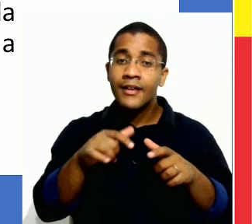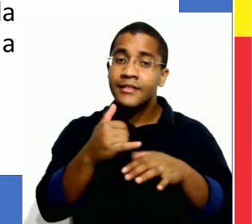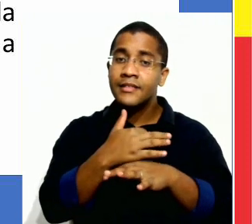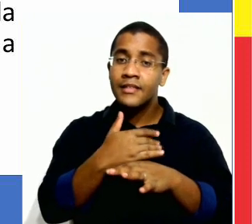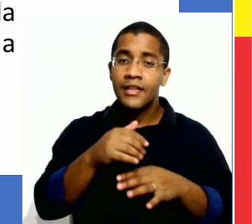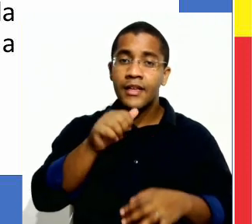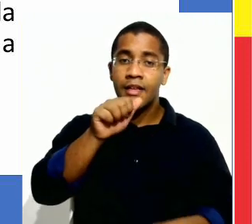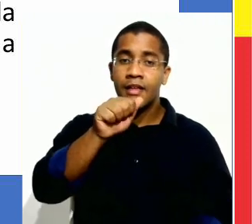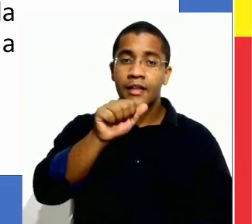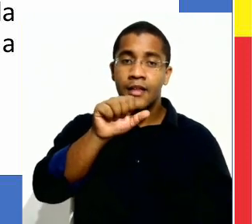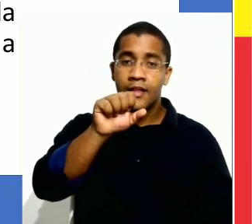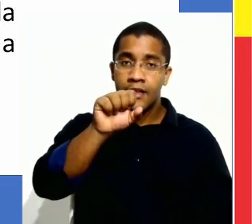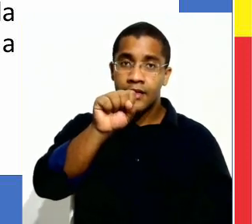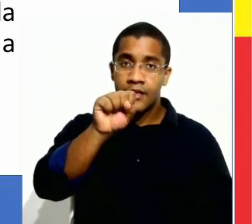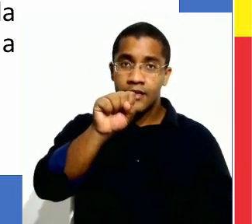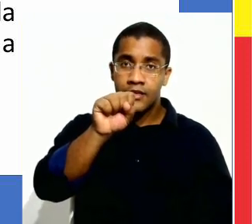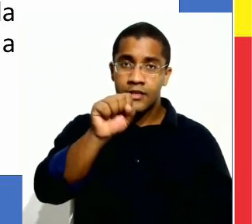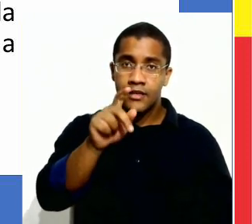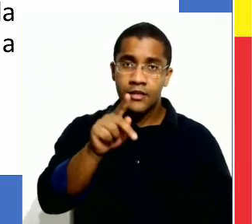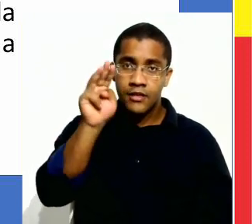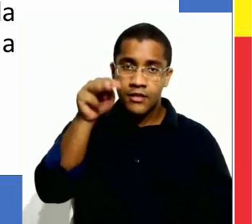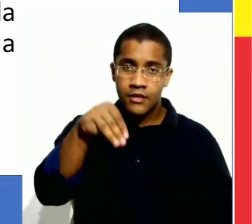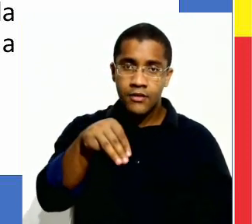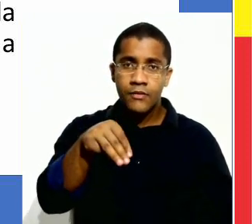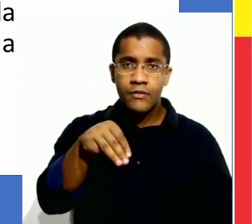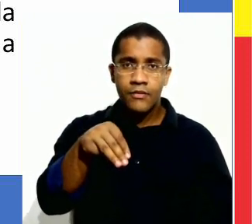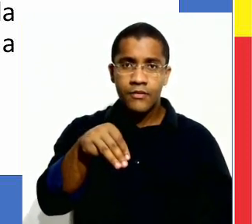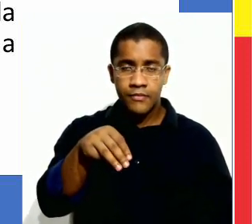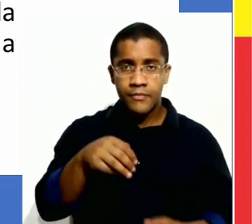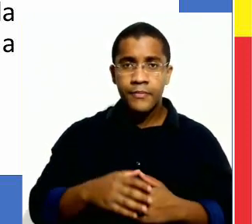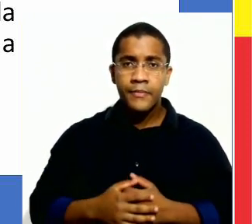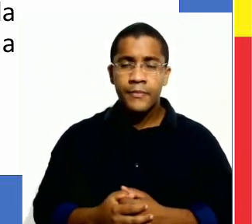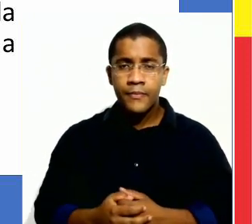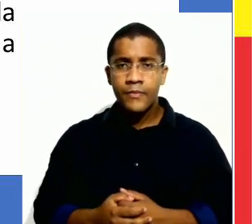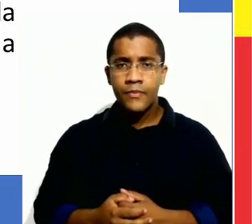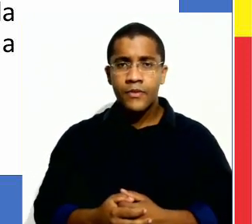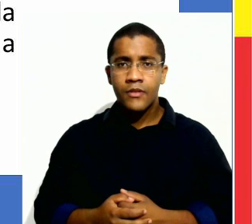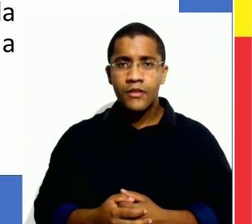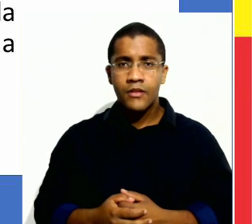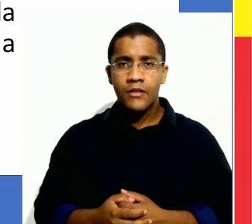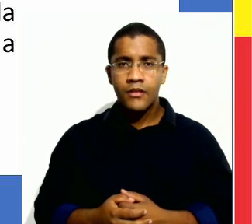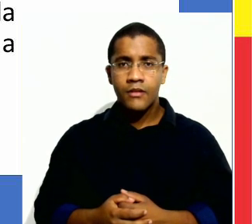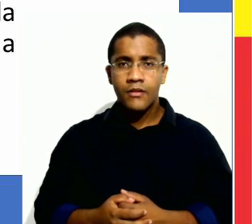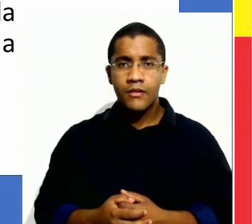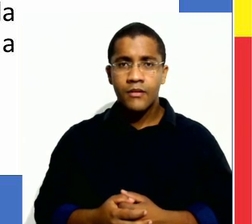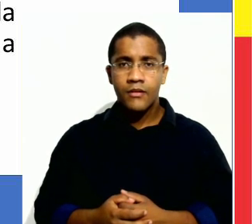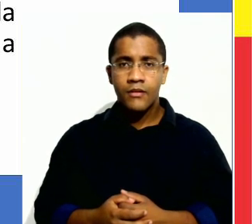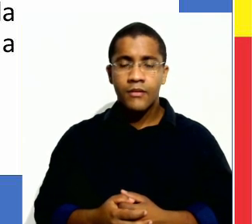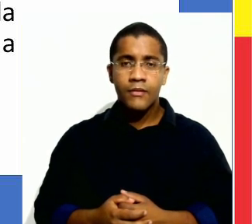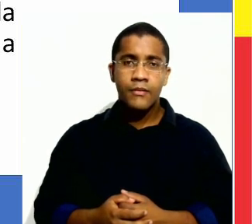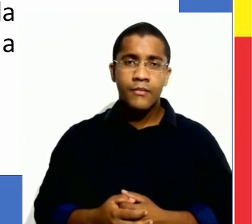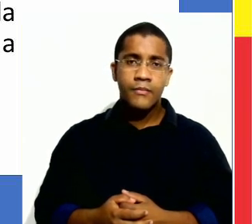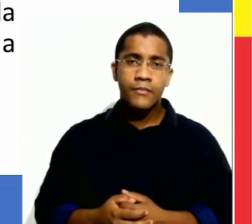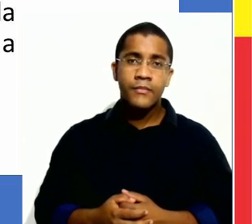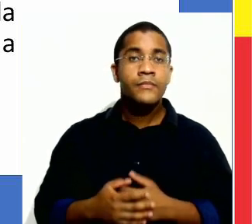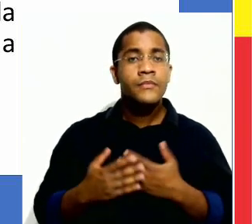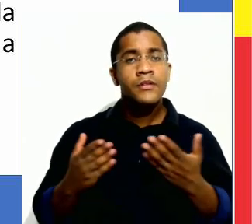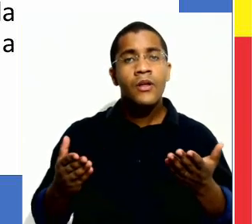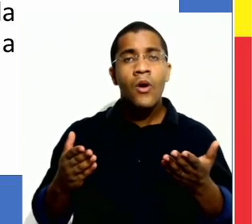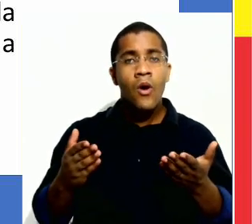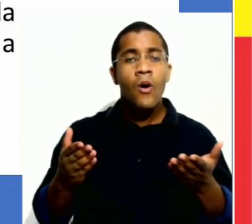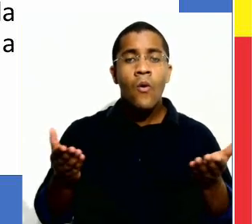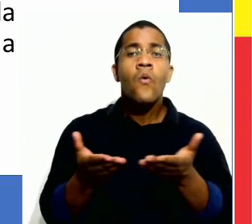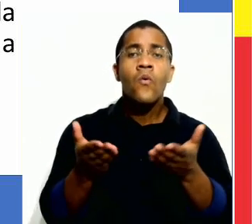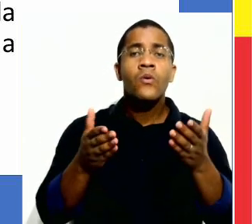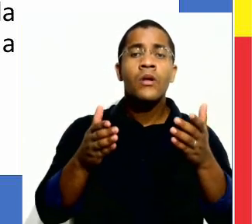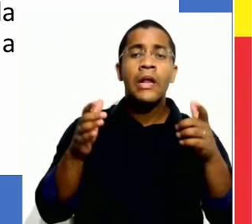Ascum. O professor Cláudio Nascimento já disse isso, fiquem tranquilos. Então, a capital do Império era a cidade de Ascum,